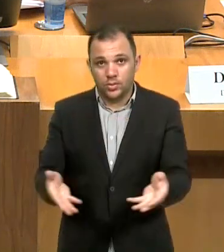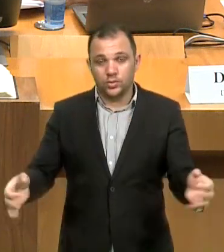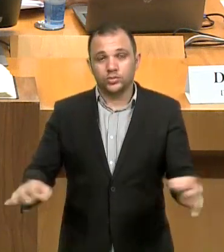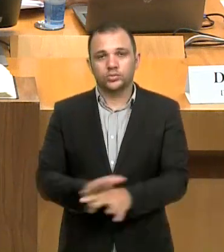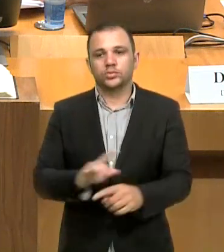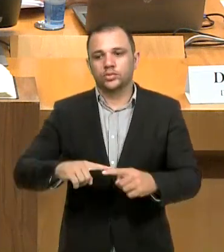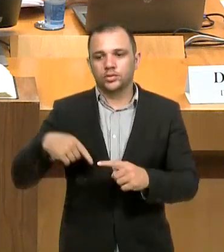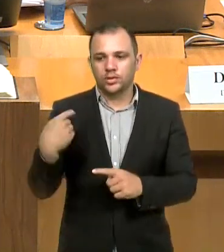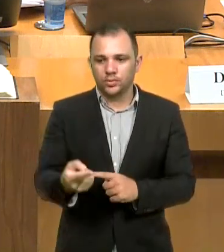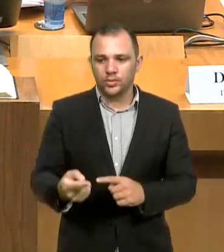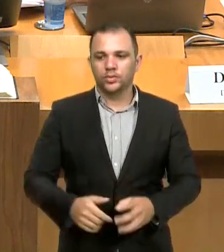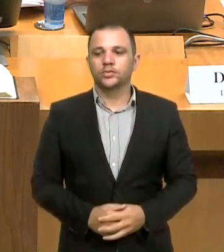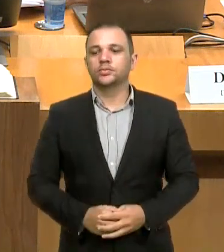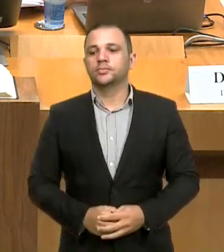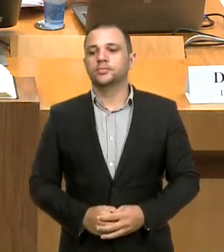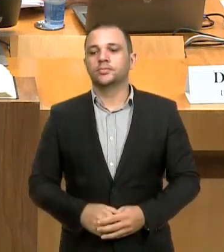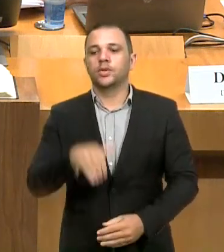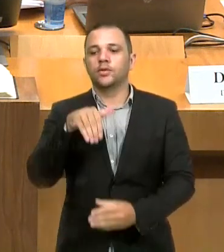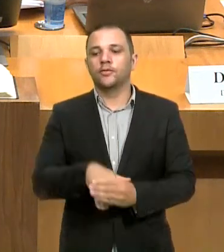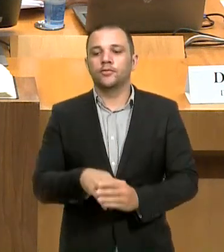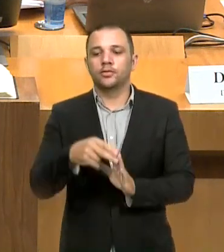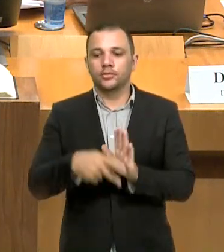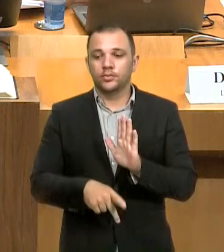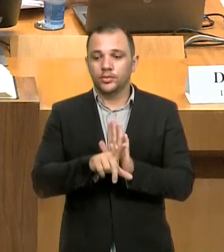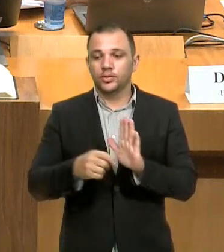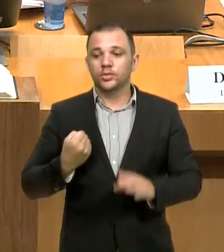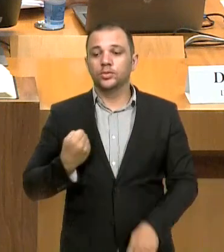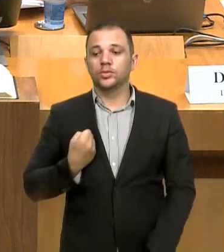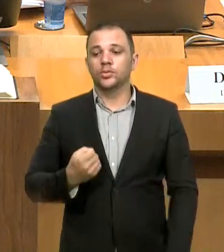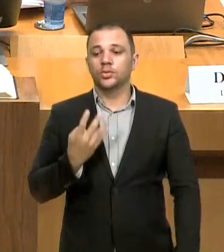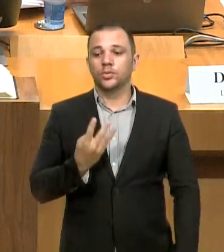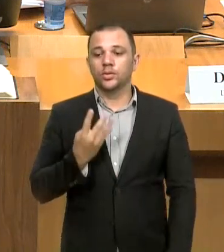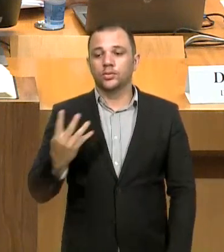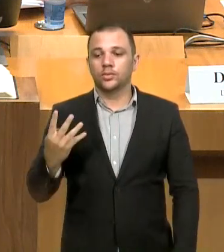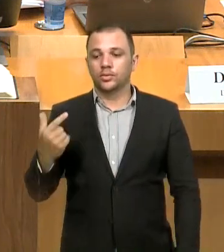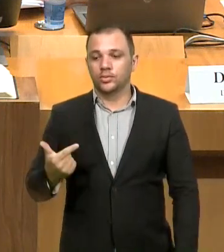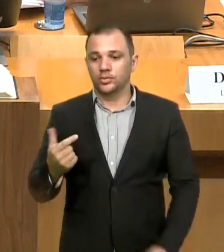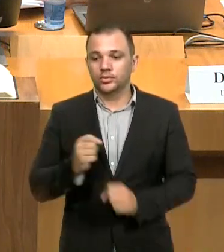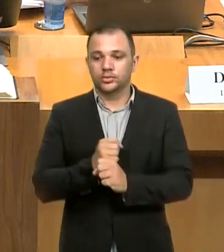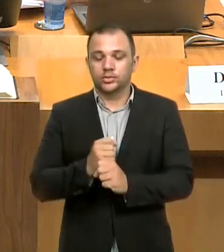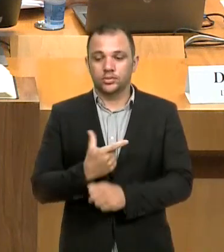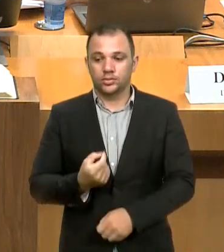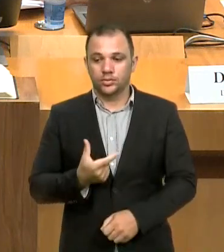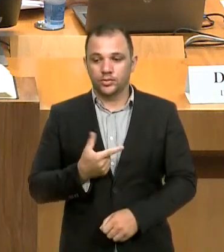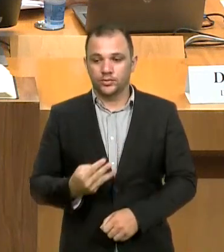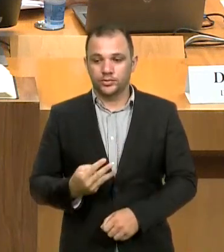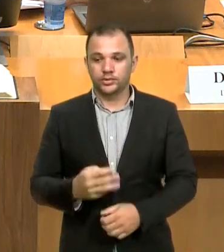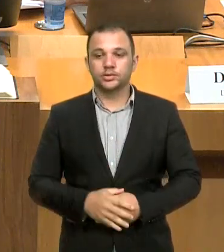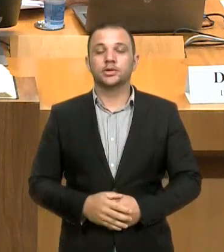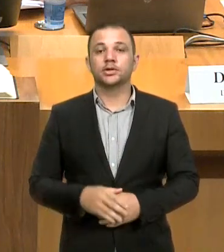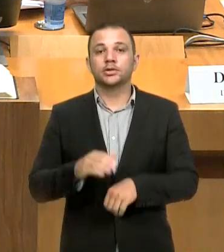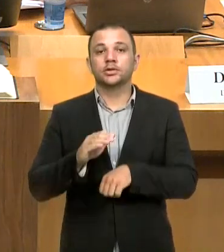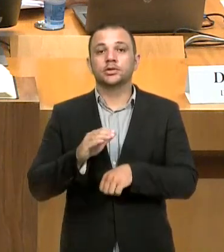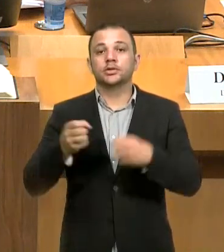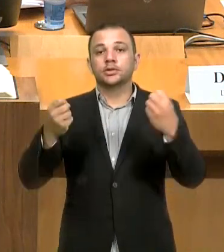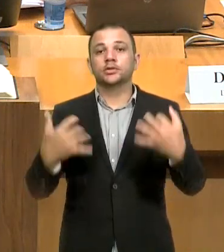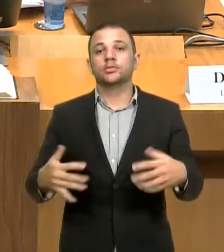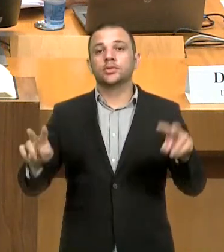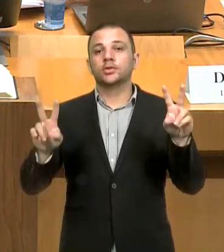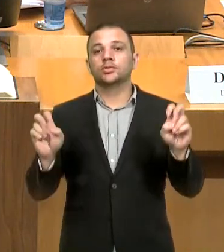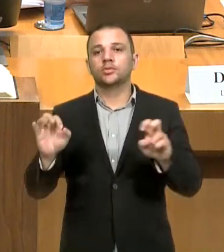a presente sessão, o projeto de lei número 442 de 2023, que dispõe sobre